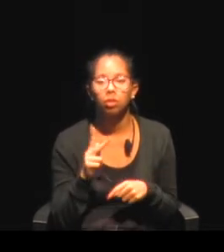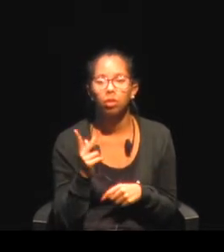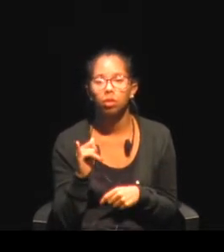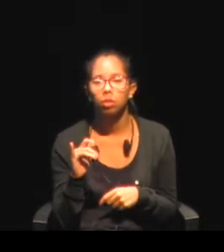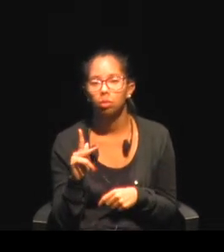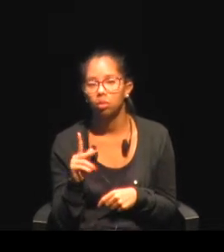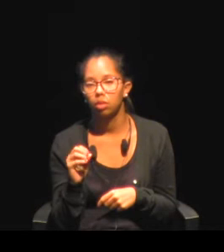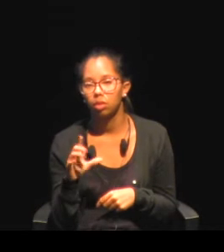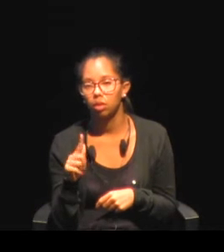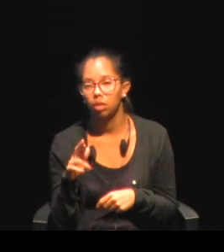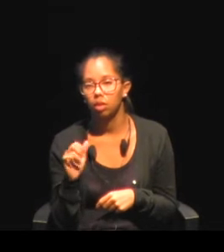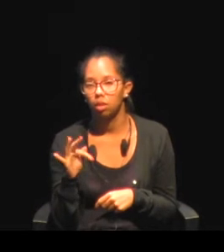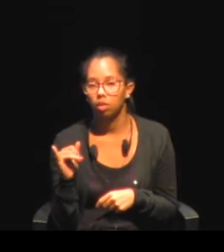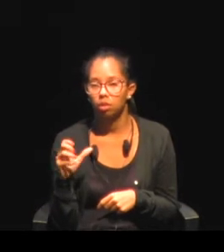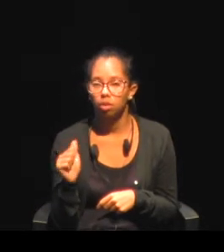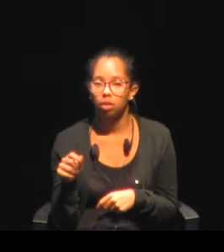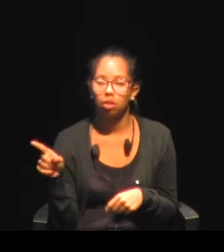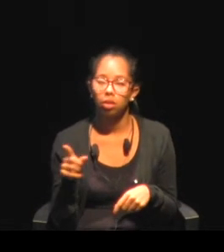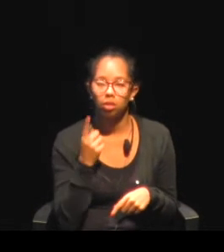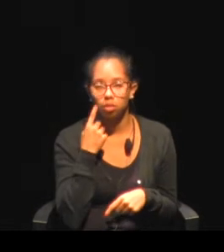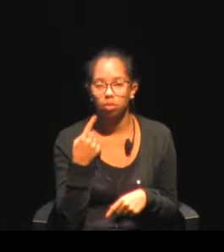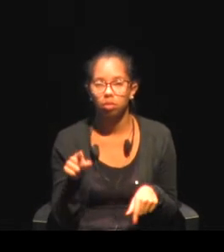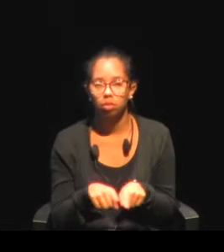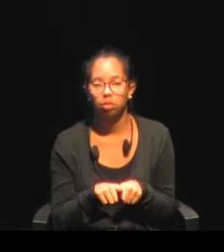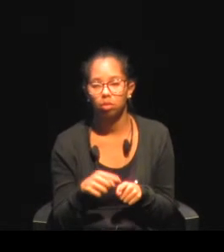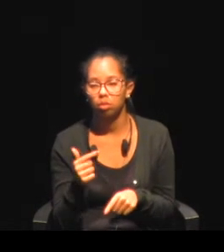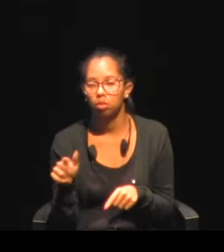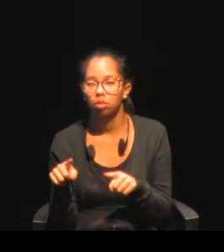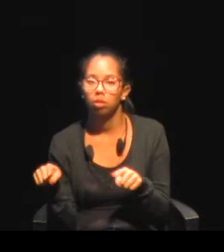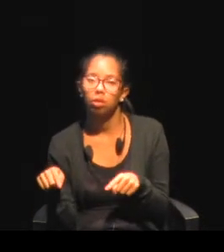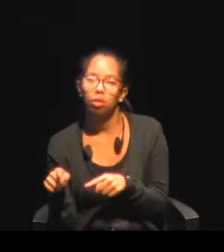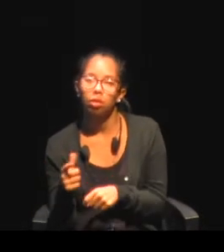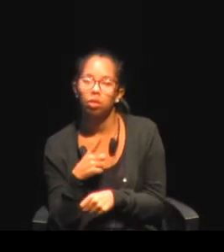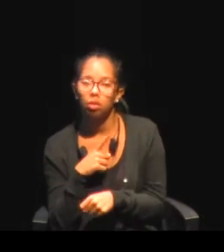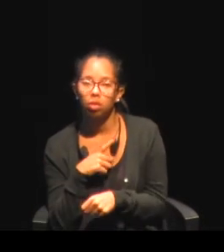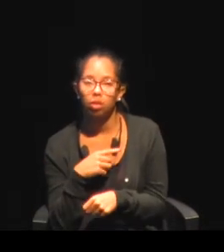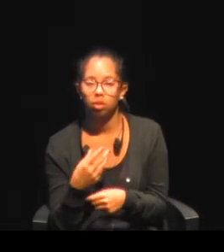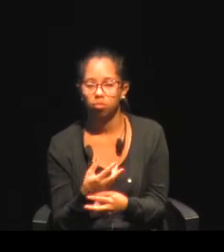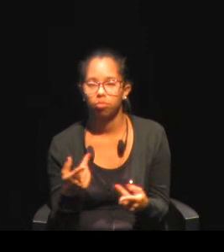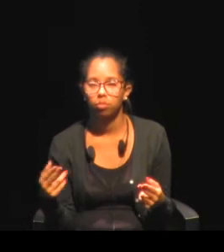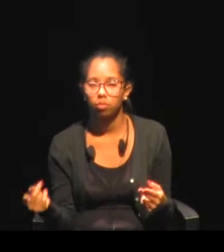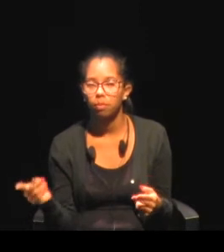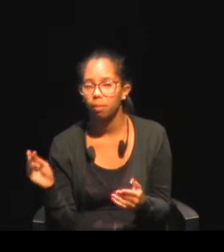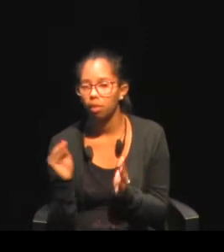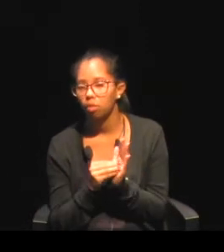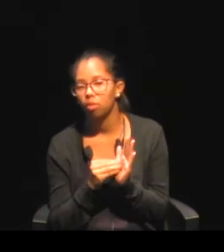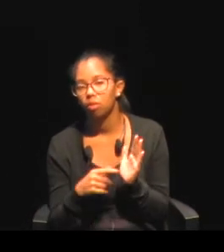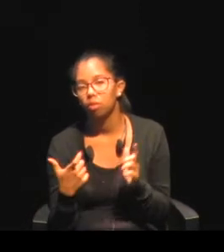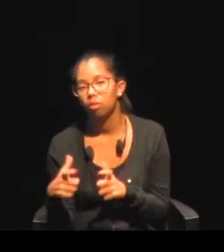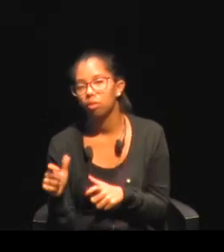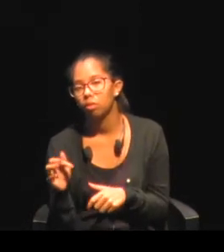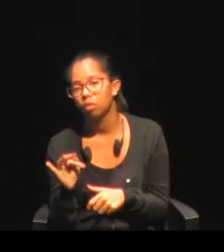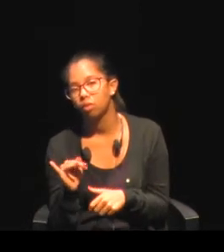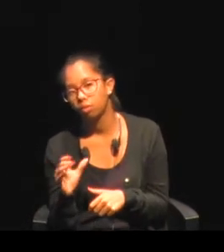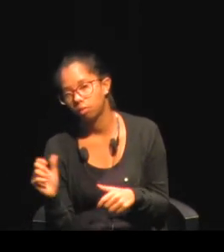uma caixa expográfica e um outro bloco que está implantado no chão aqui, que é toda a parte de